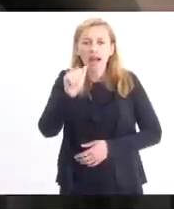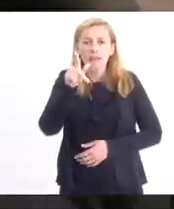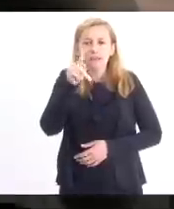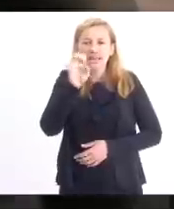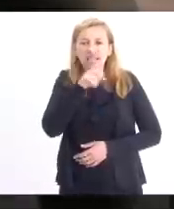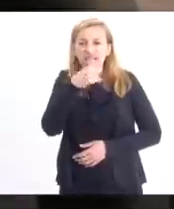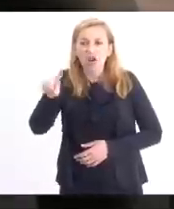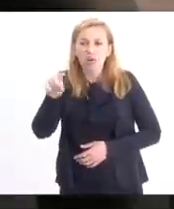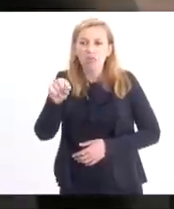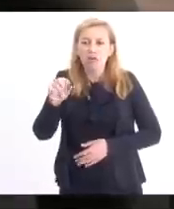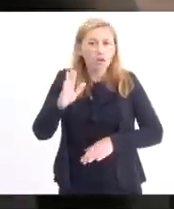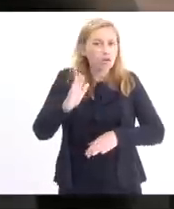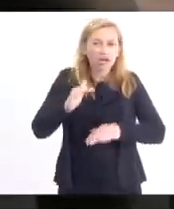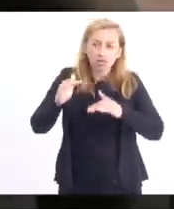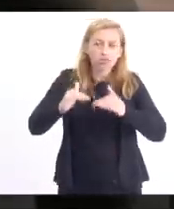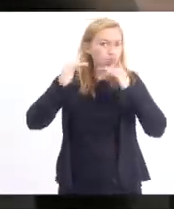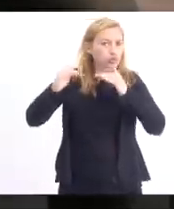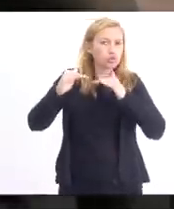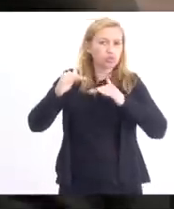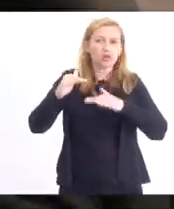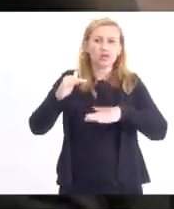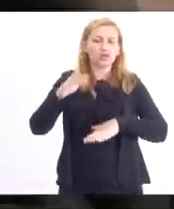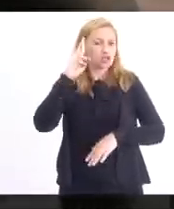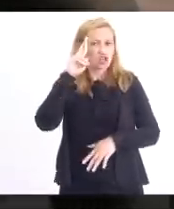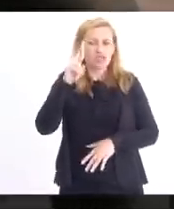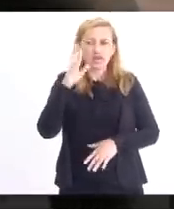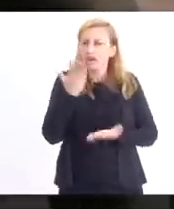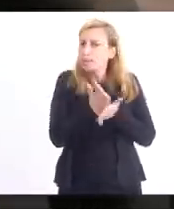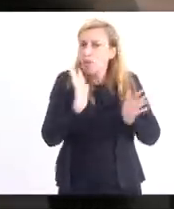Passou oficial superior, acabou.